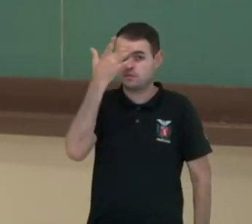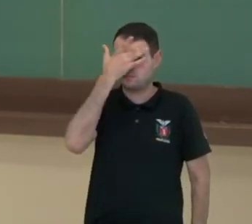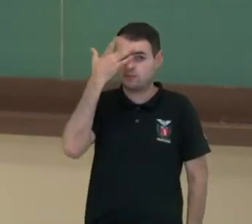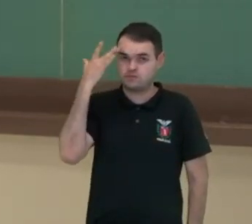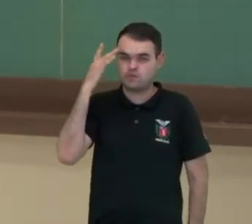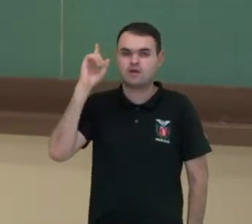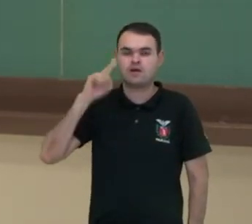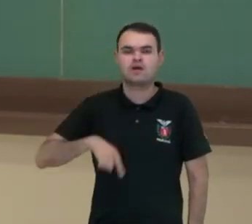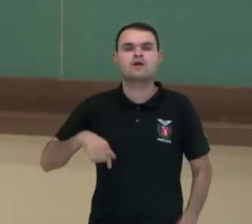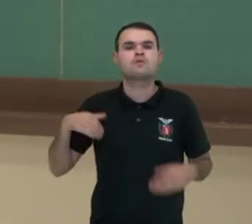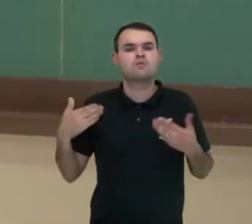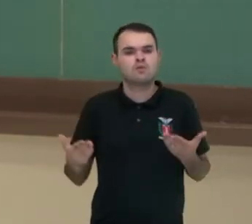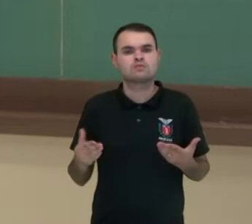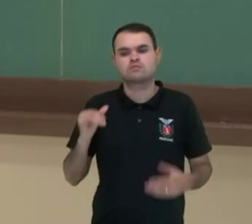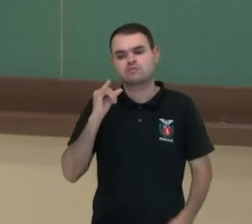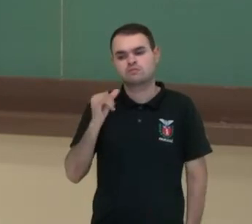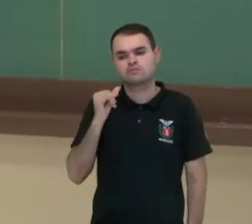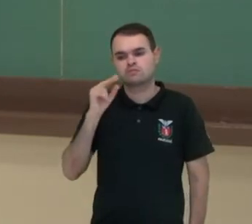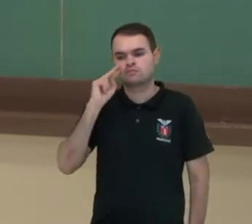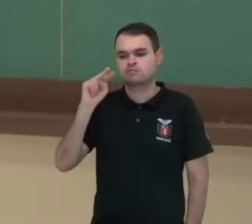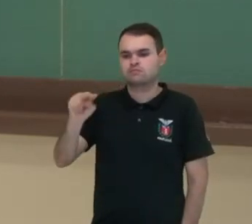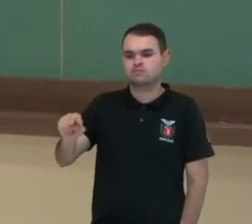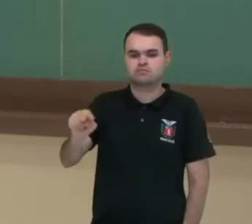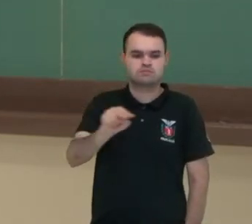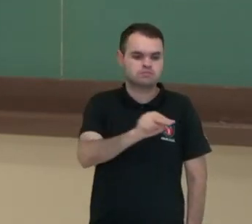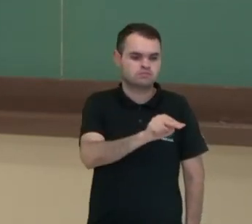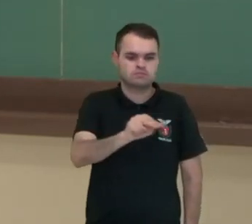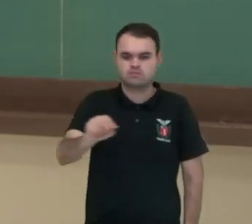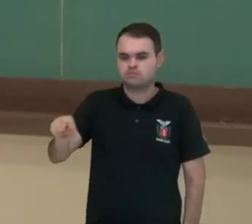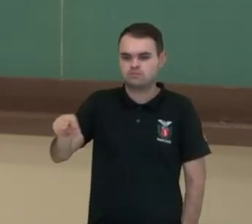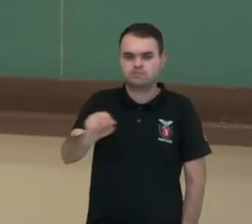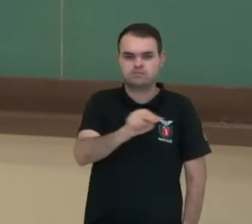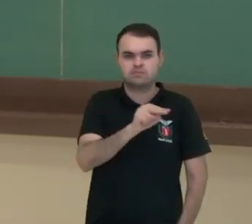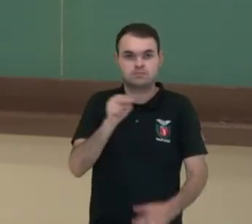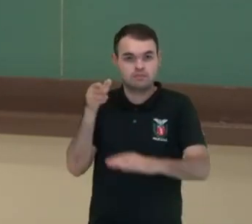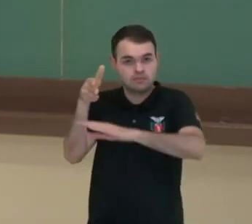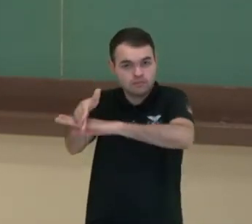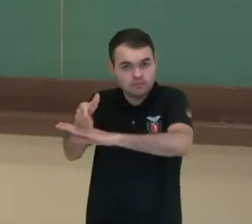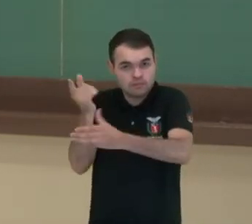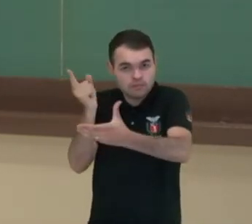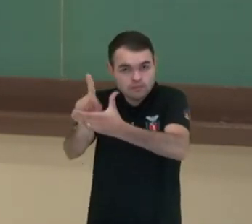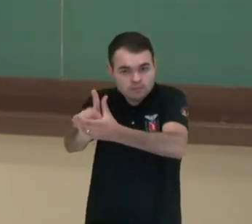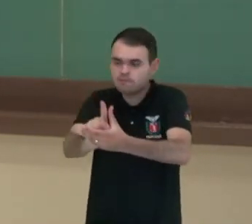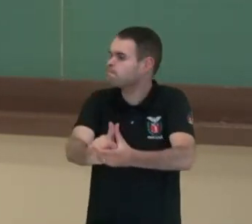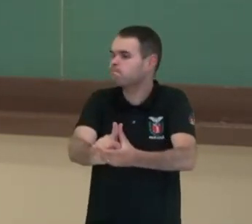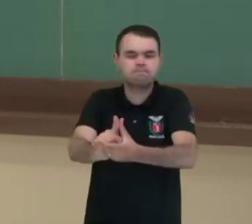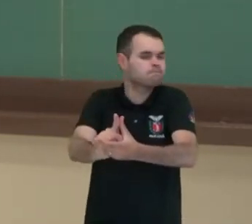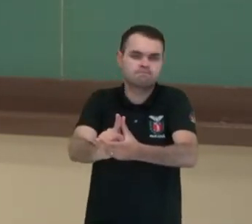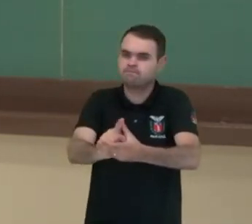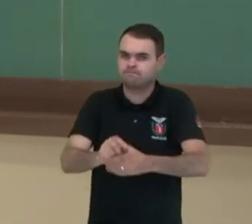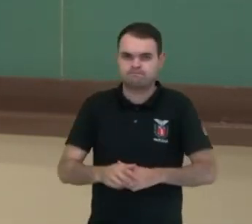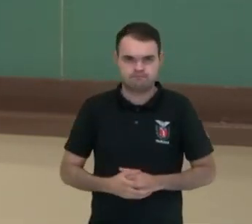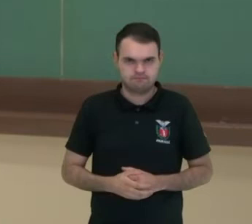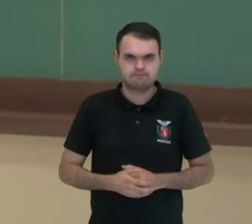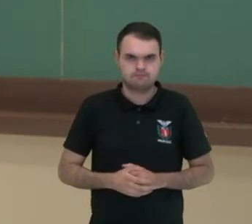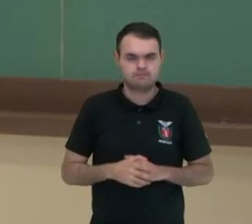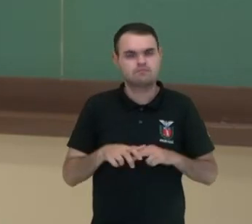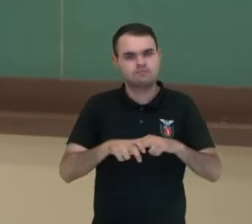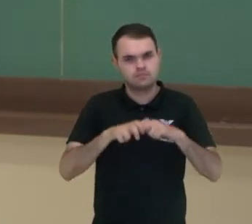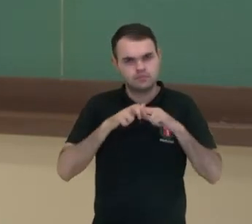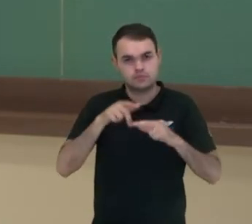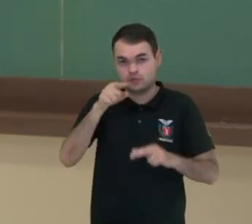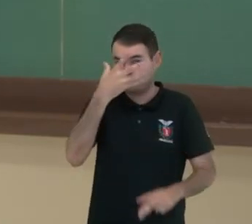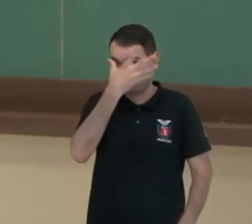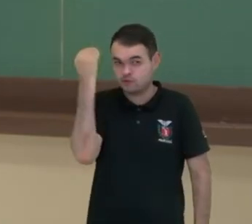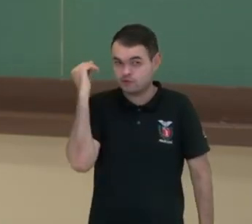pessoa é quando o narrador observa de fora, ele não participa dos acontecimentos. Então você não pode